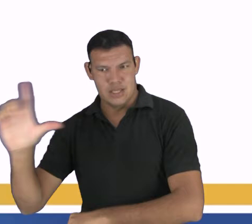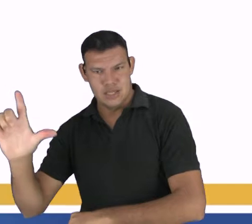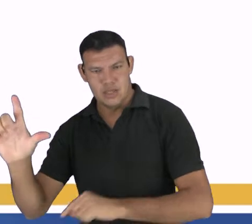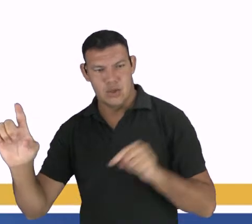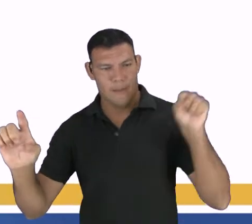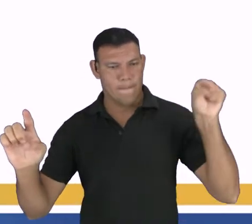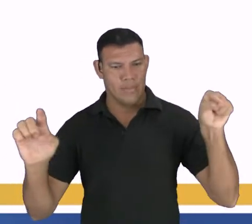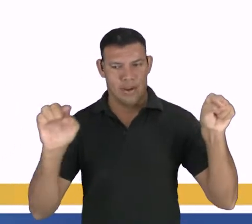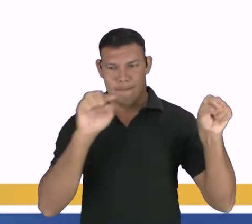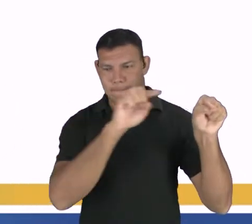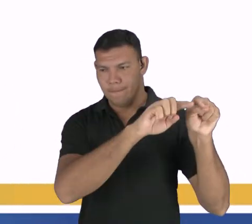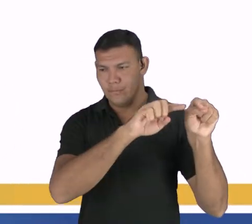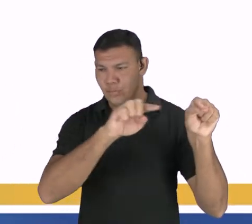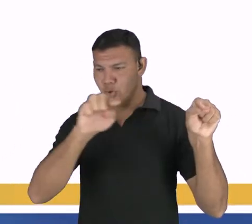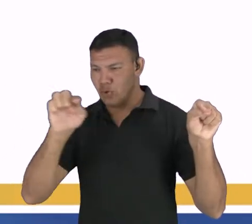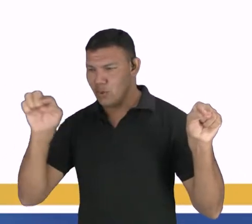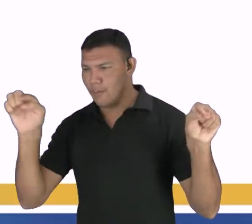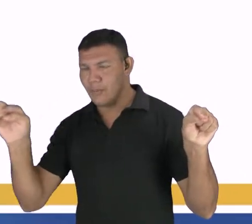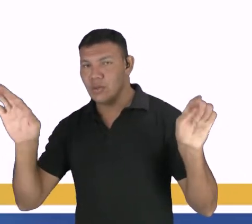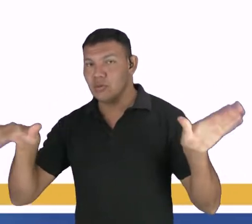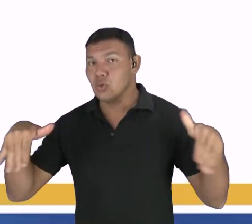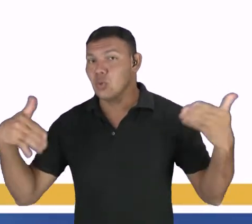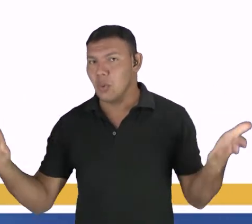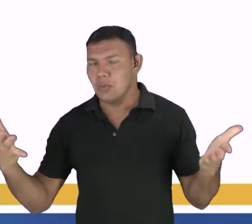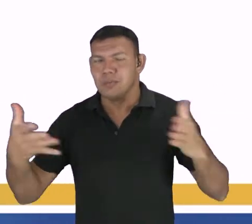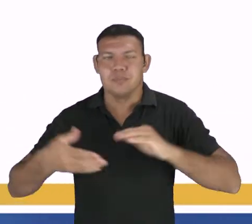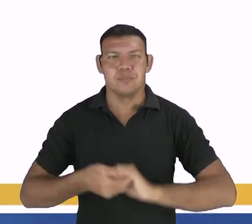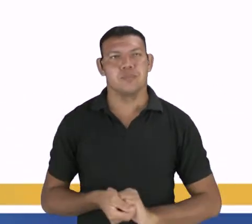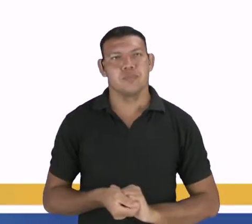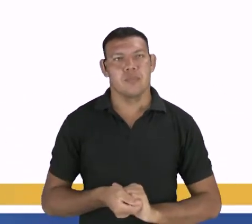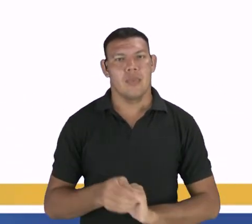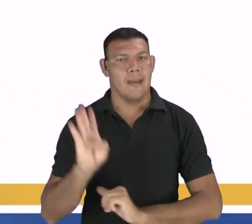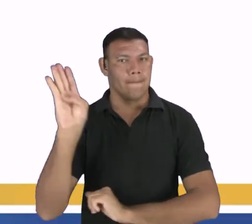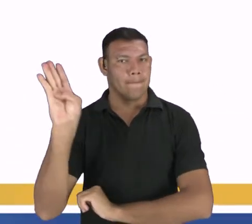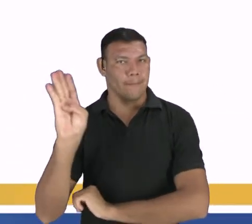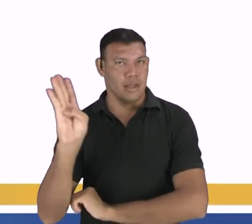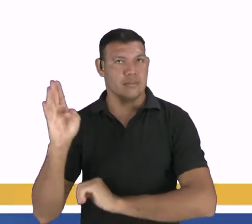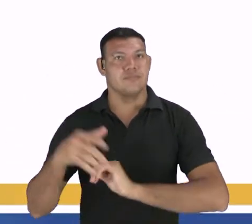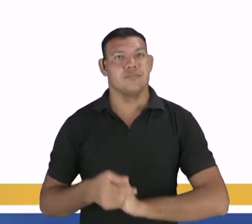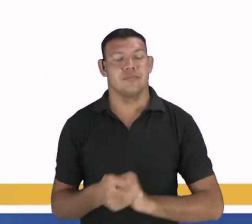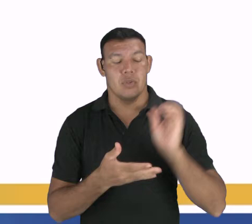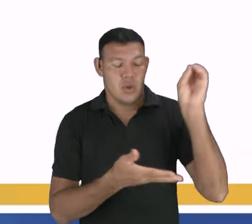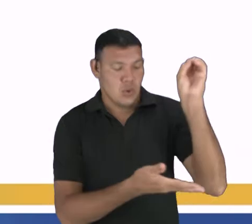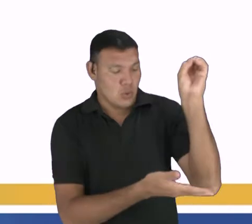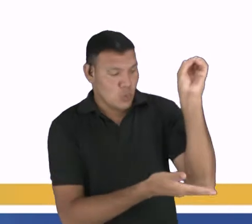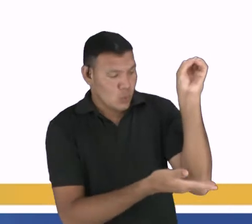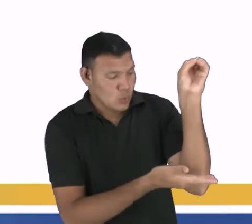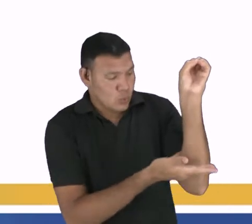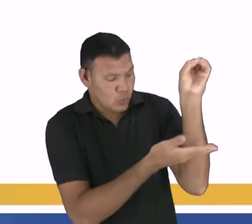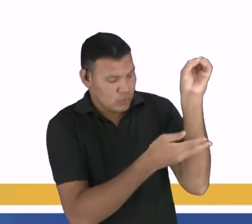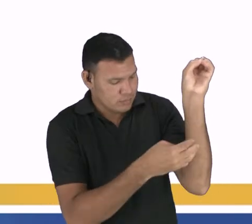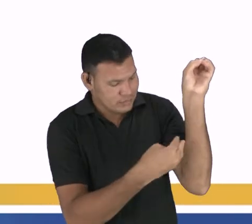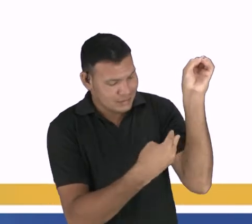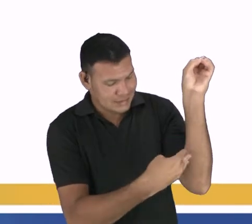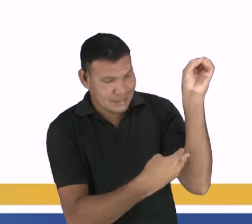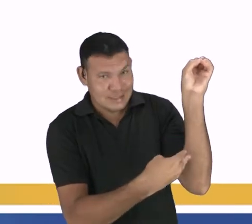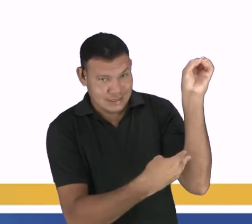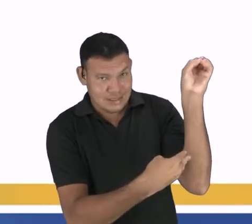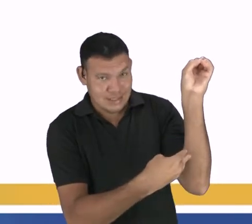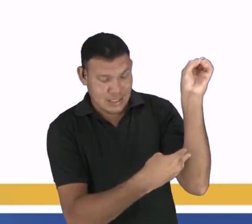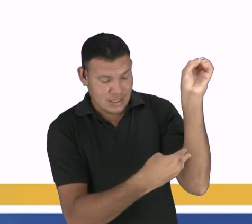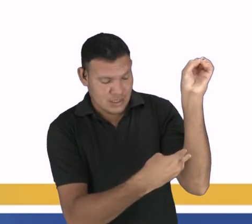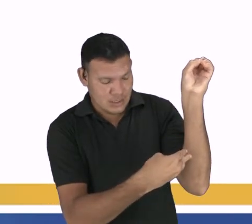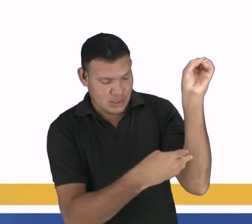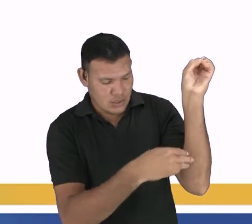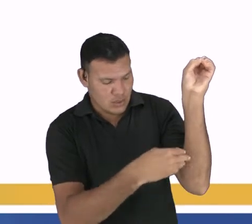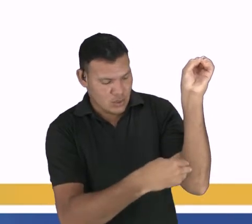um ponto em linha reta? Letra B, quantos graus há entre 3 graus Celsius